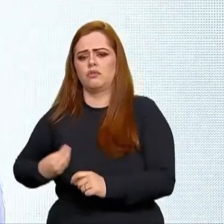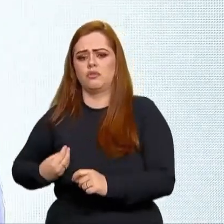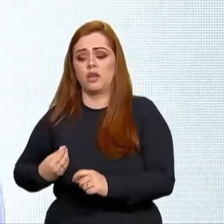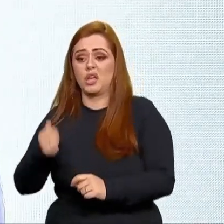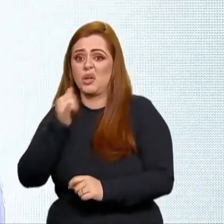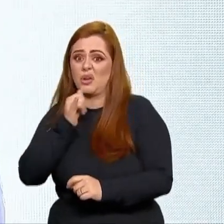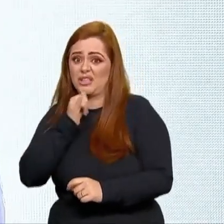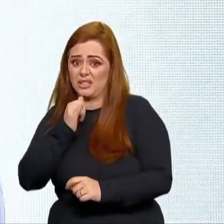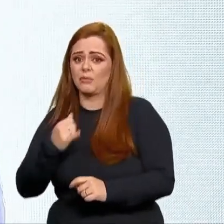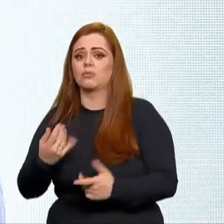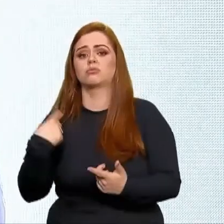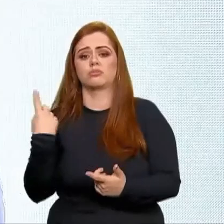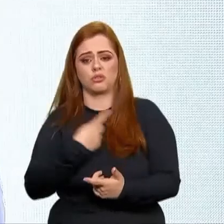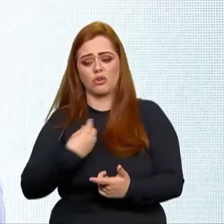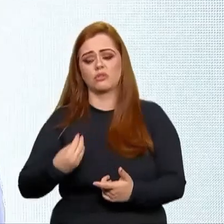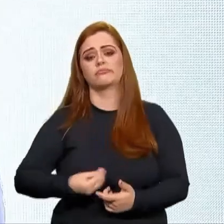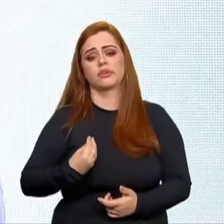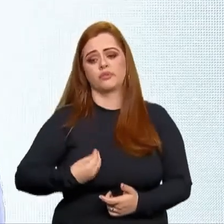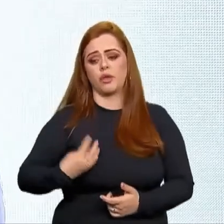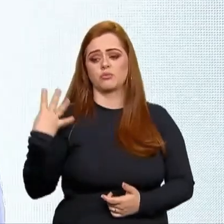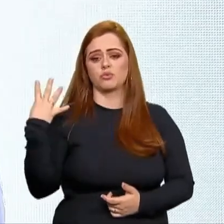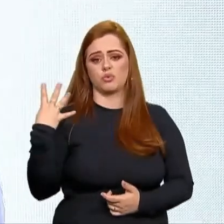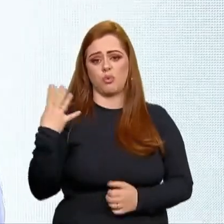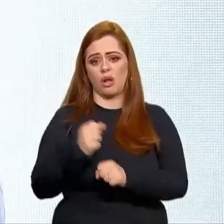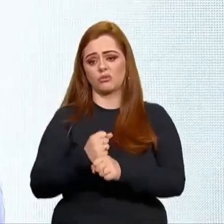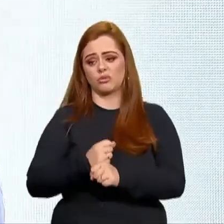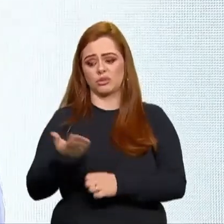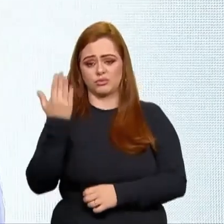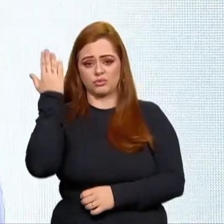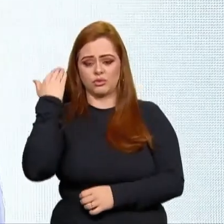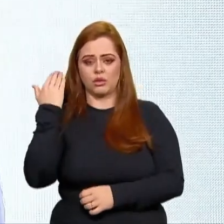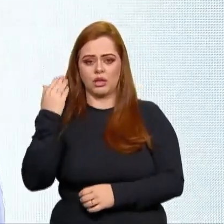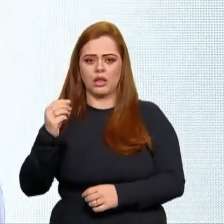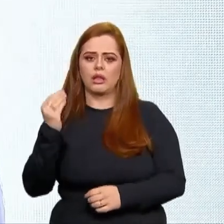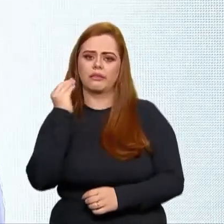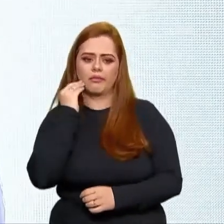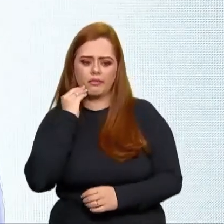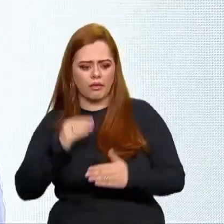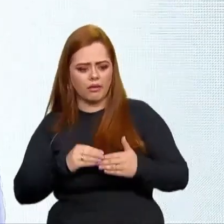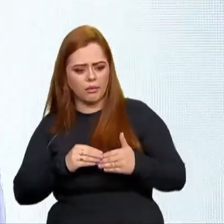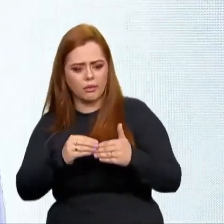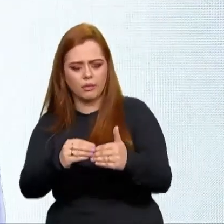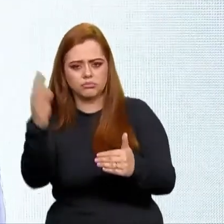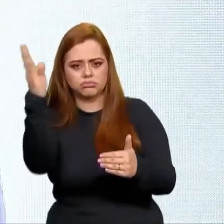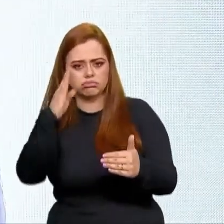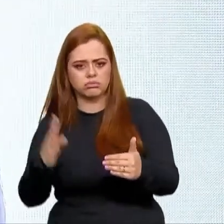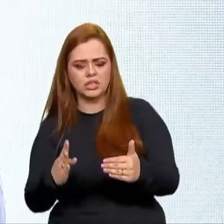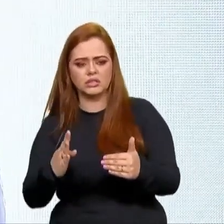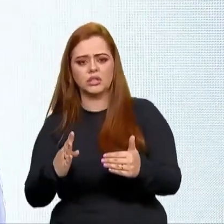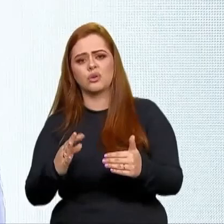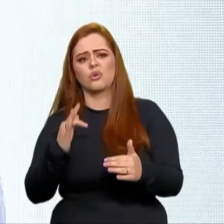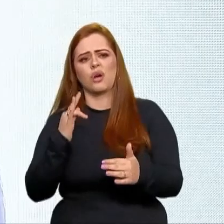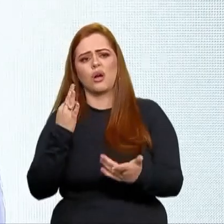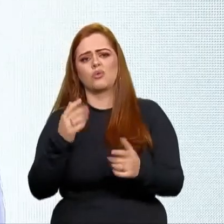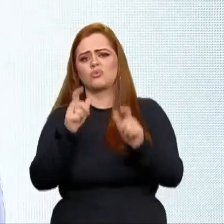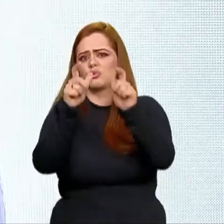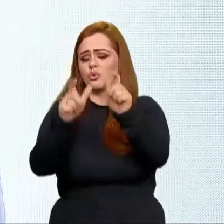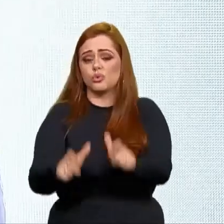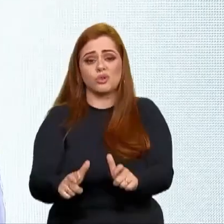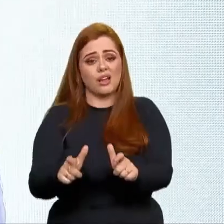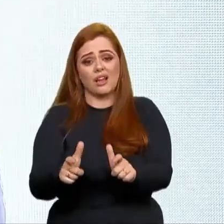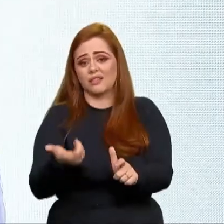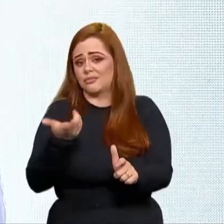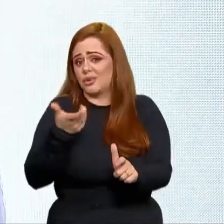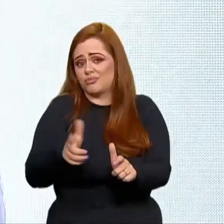últimos 4 anos para tentar levar ao Brasil a um destino que nós já vivemos antes e para o qual nós nunca